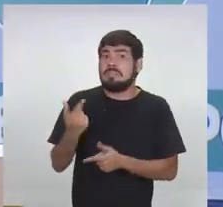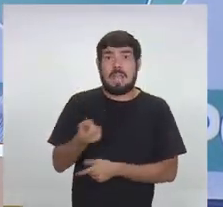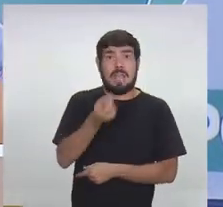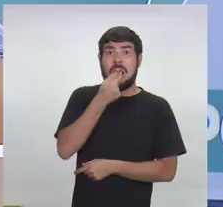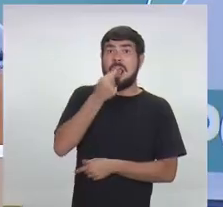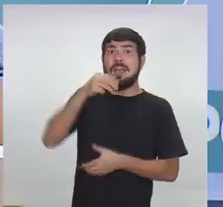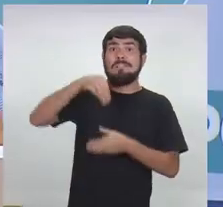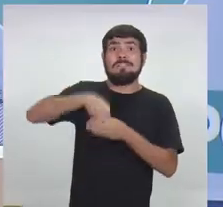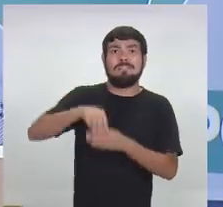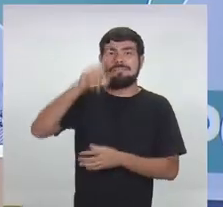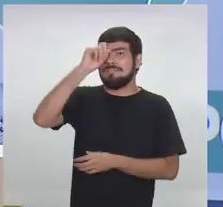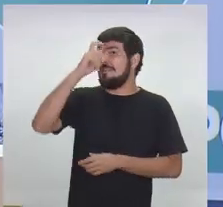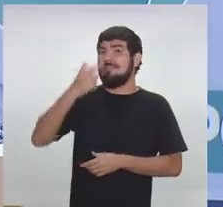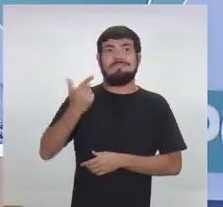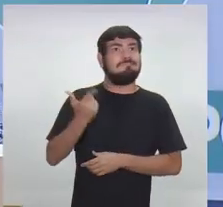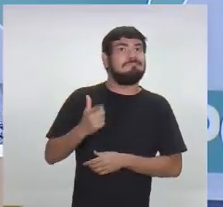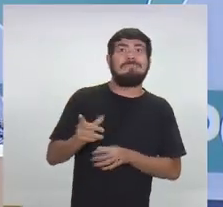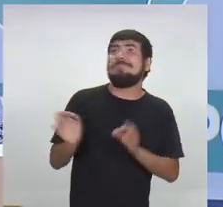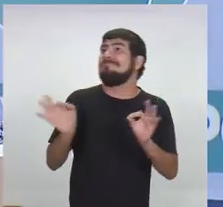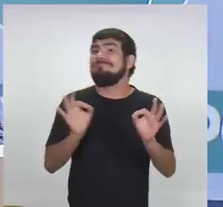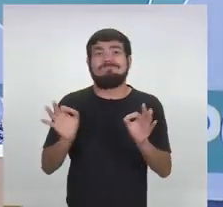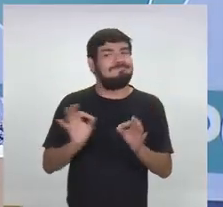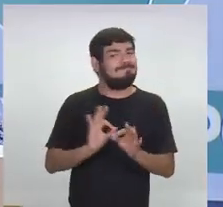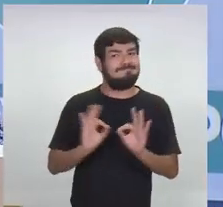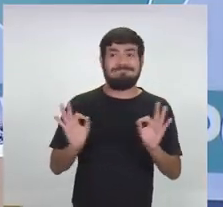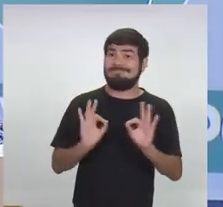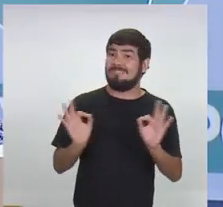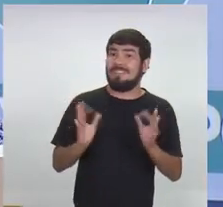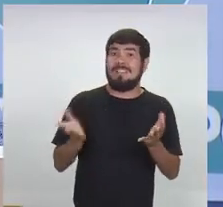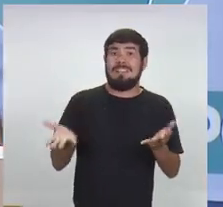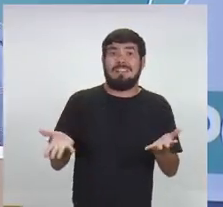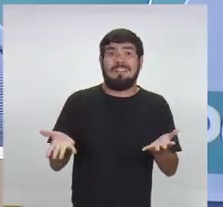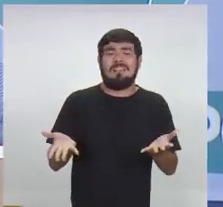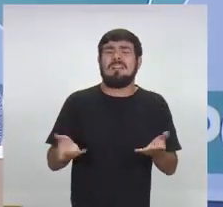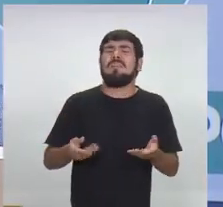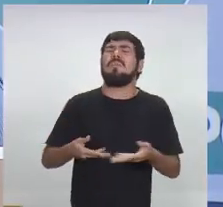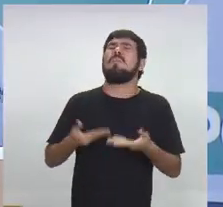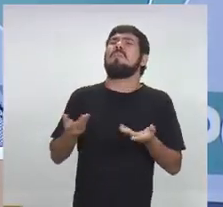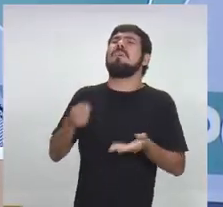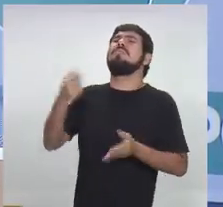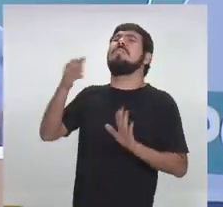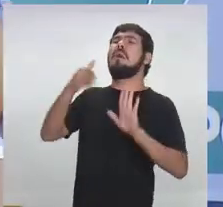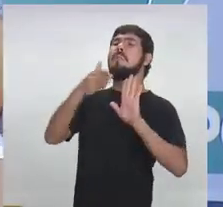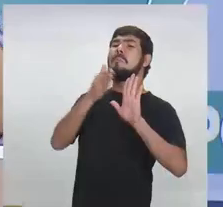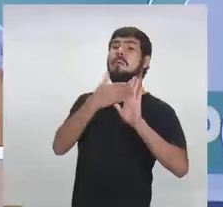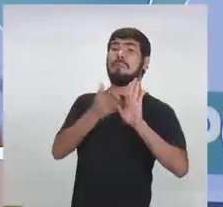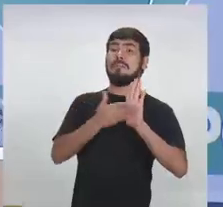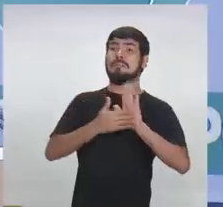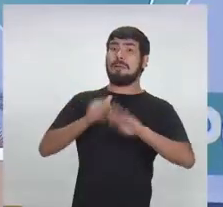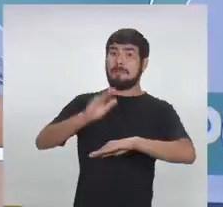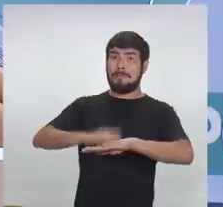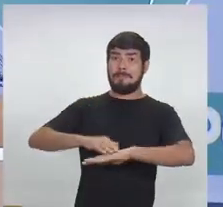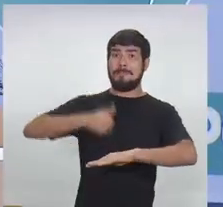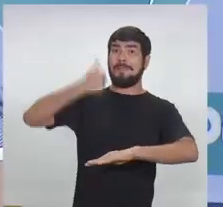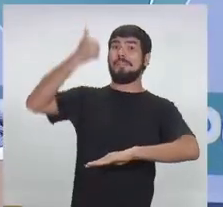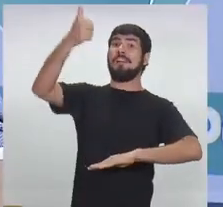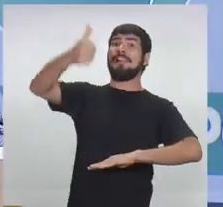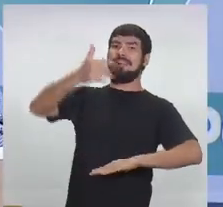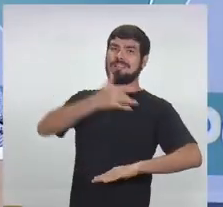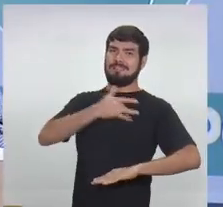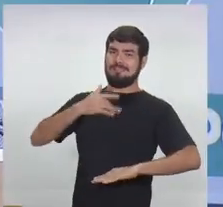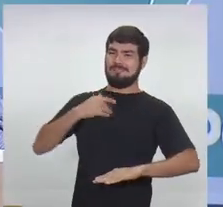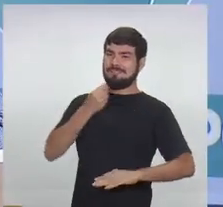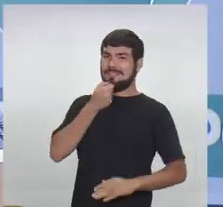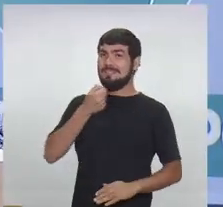sem a infraestrutura necessária é quais são as suas propostas para melhorar as condições de atendimento